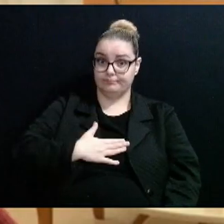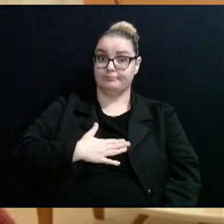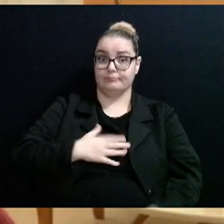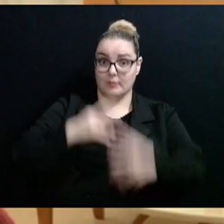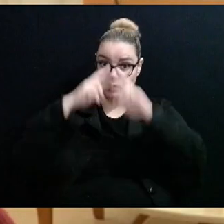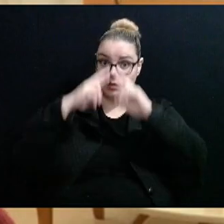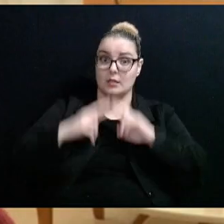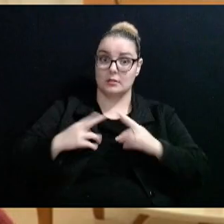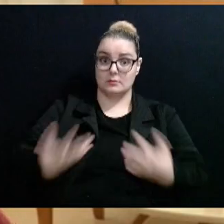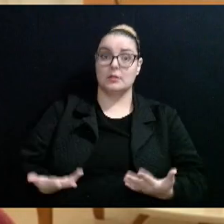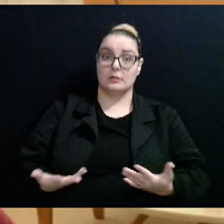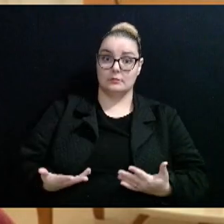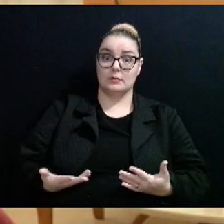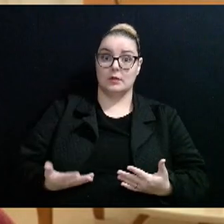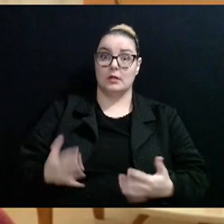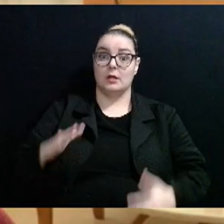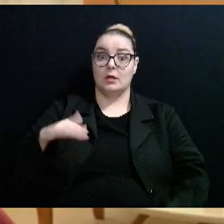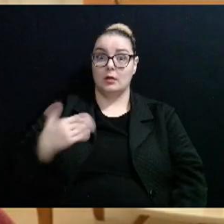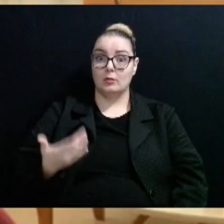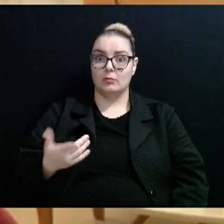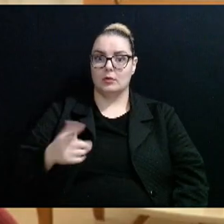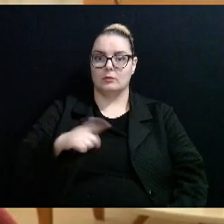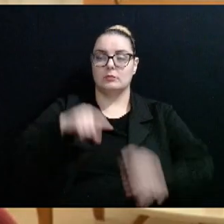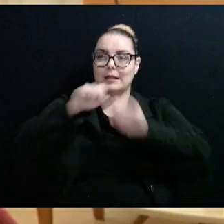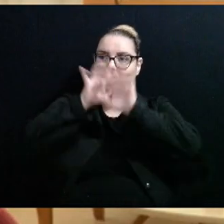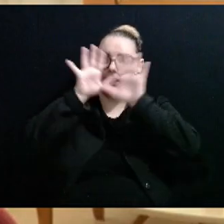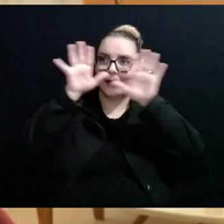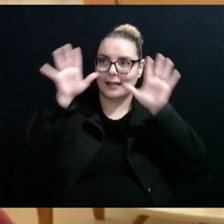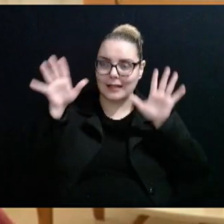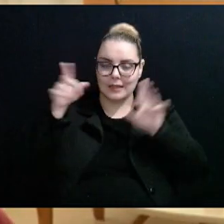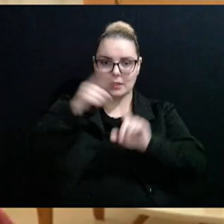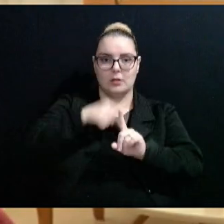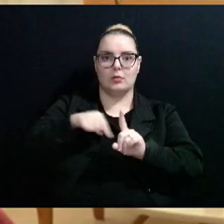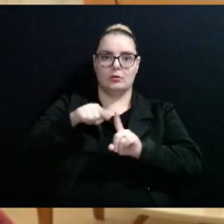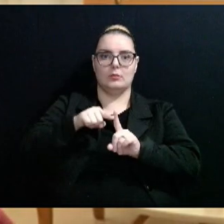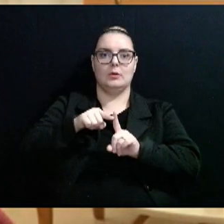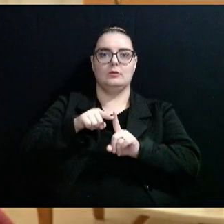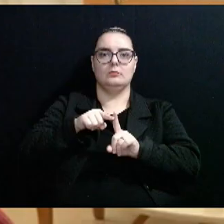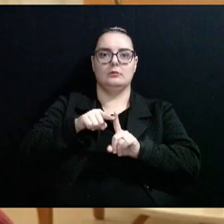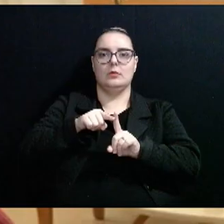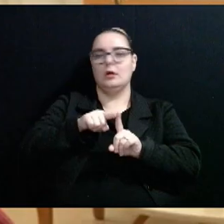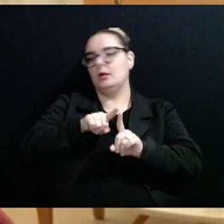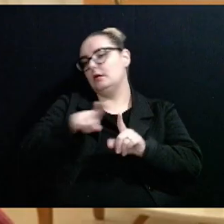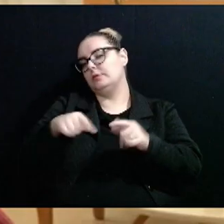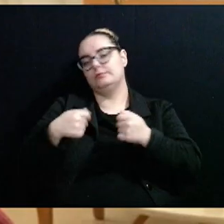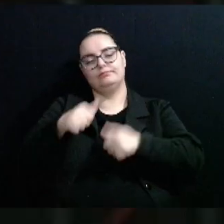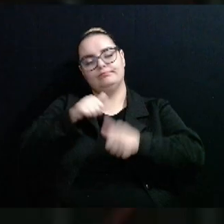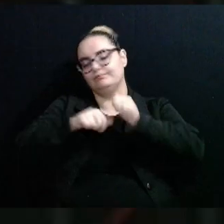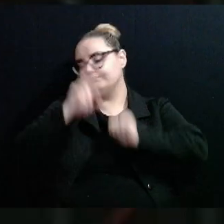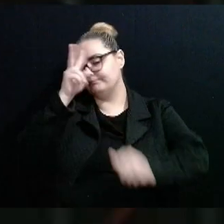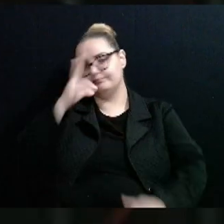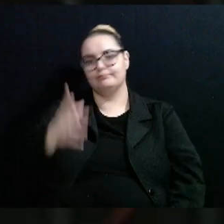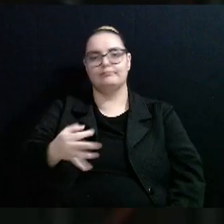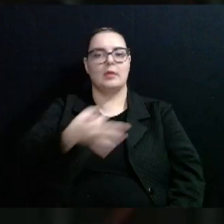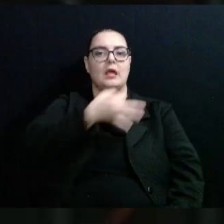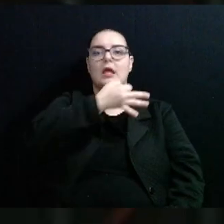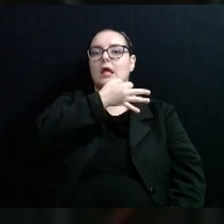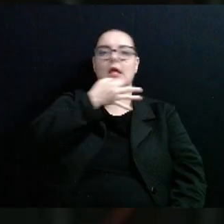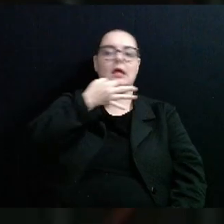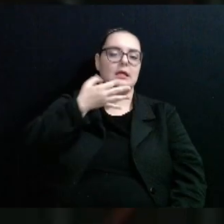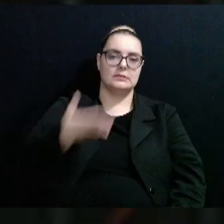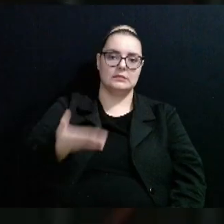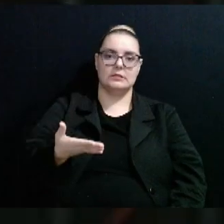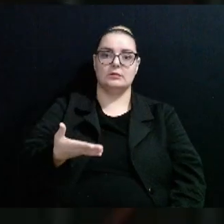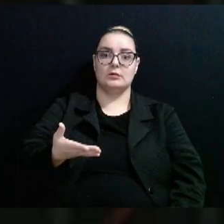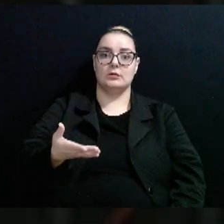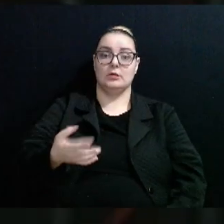Quando eu tenho essa clareza, eu não preciso da bebida. Excelente, né? Você respeitar